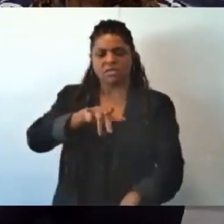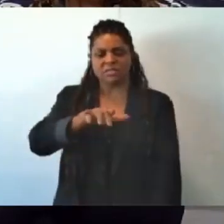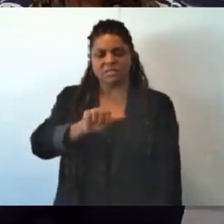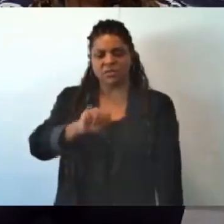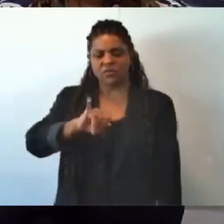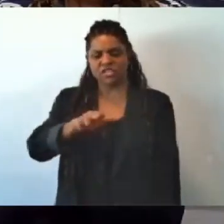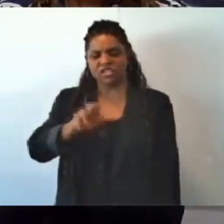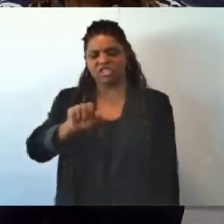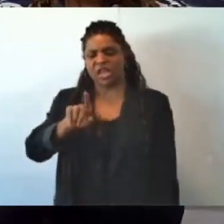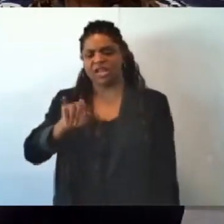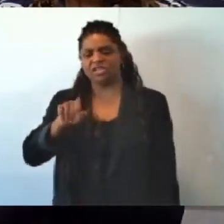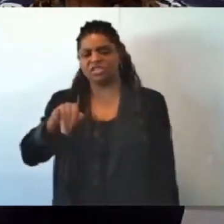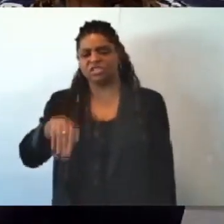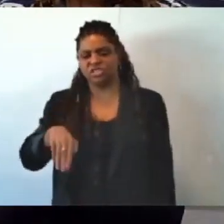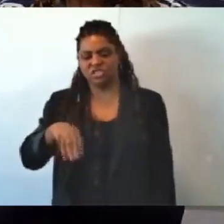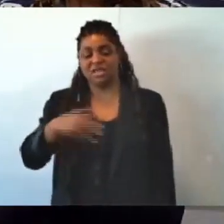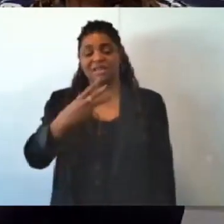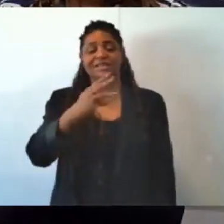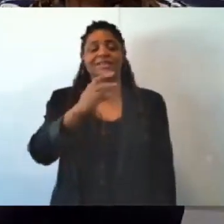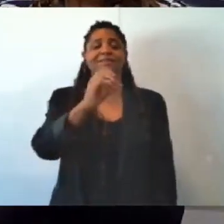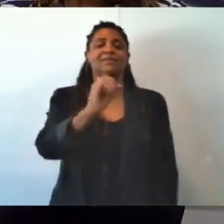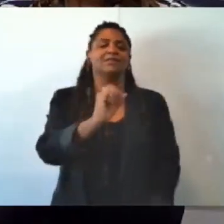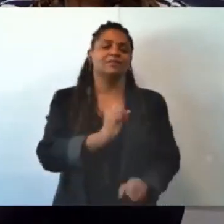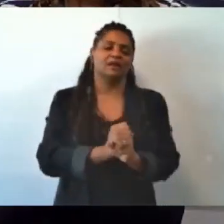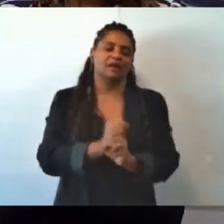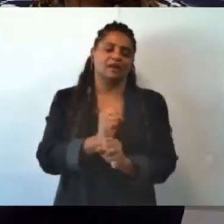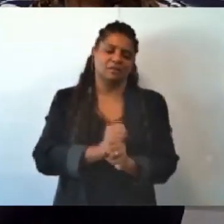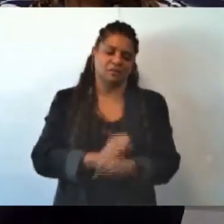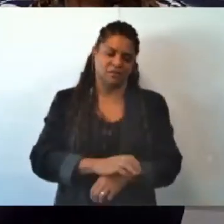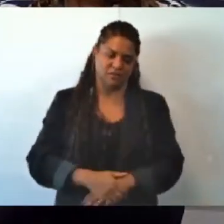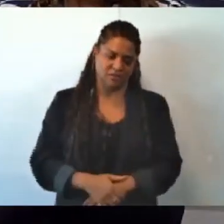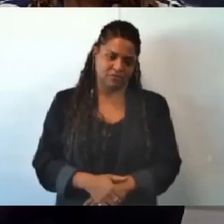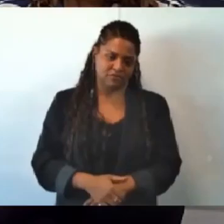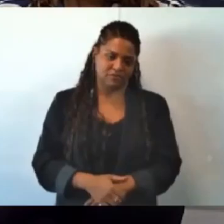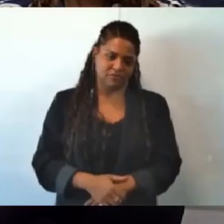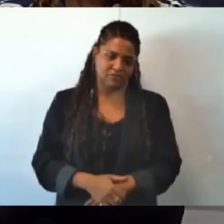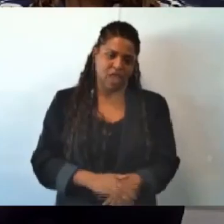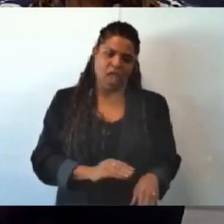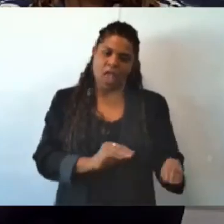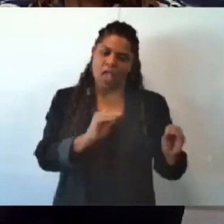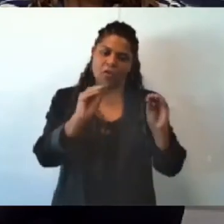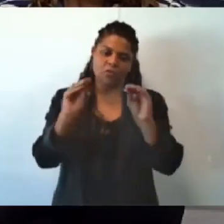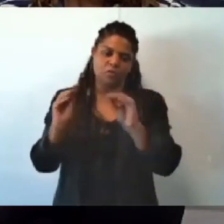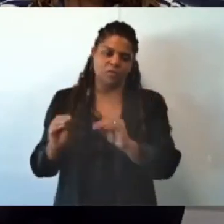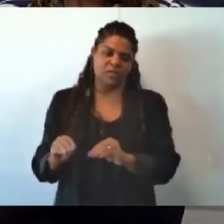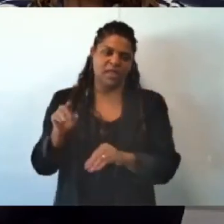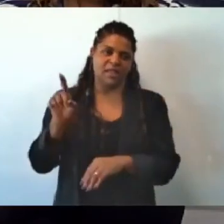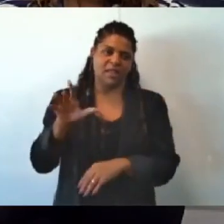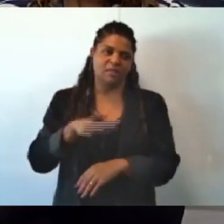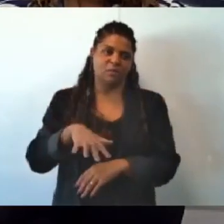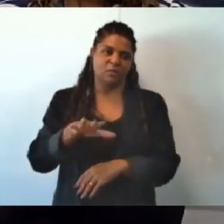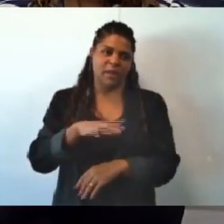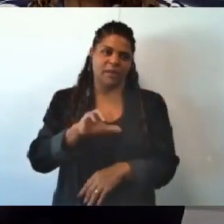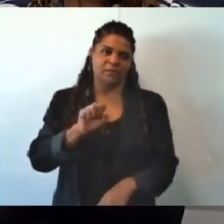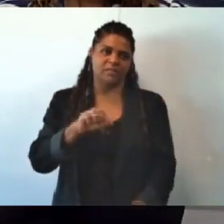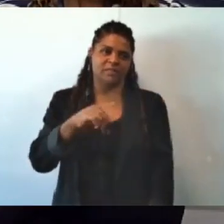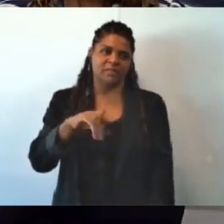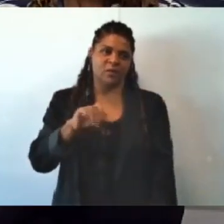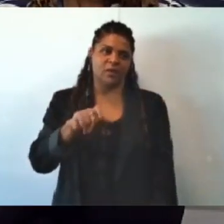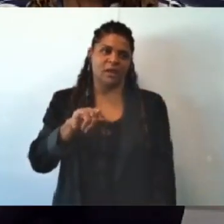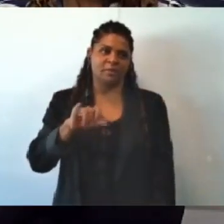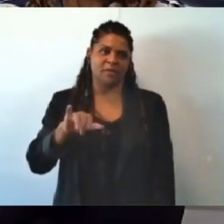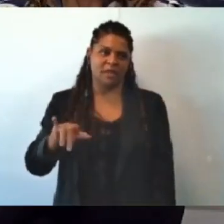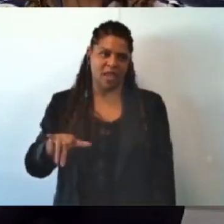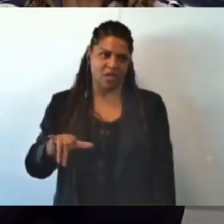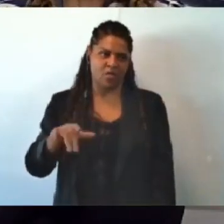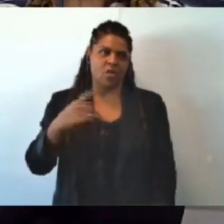Eu moro na Silva Jardim 30 anos. Eu não saí de São Gabriel porque o bairro era ruim, não. Dá mais um cidadão igual você